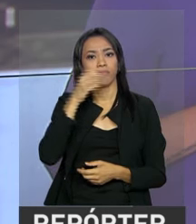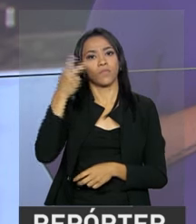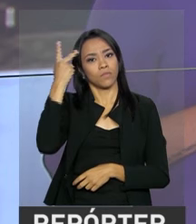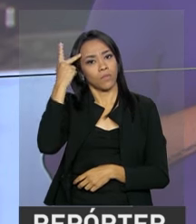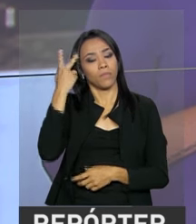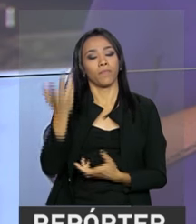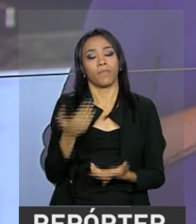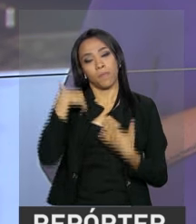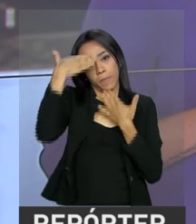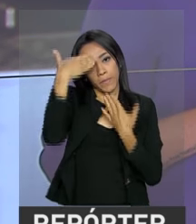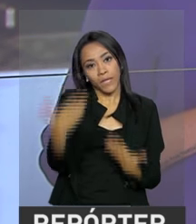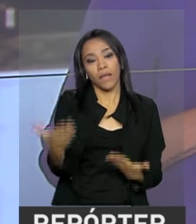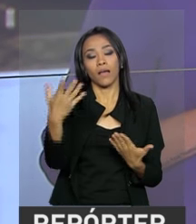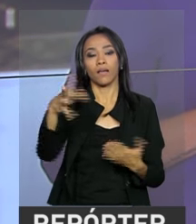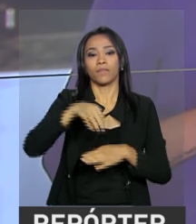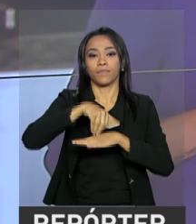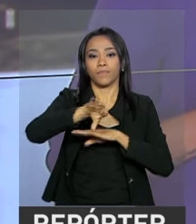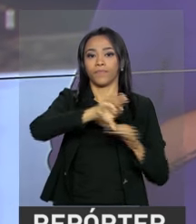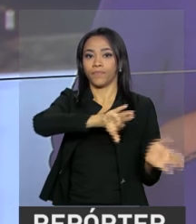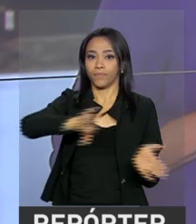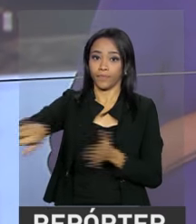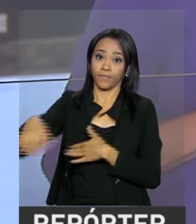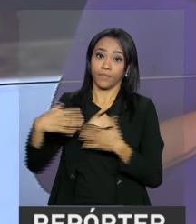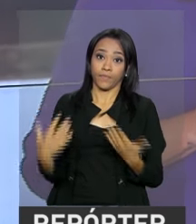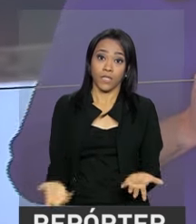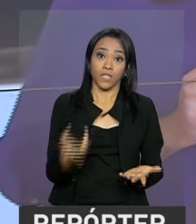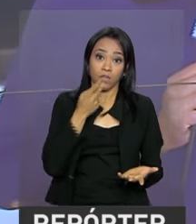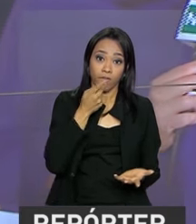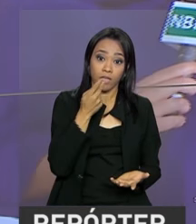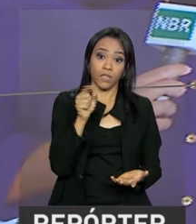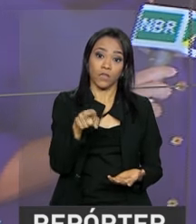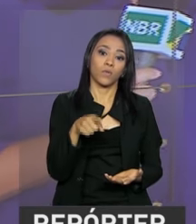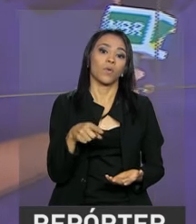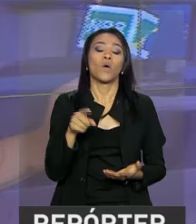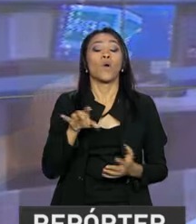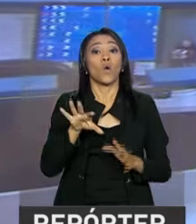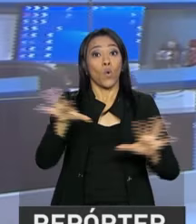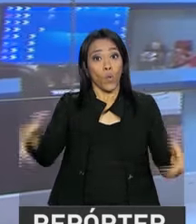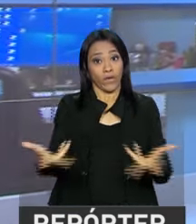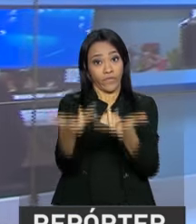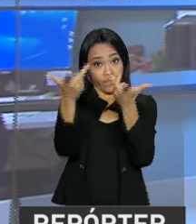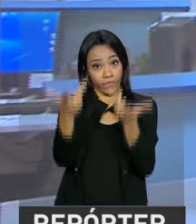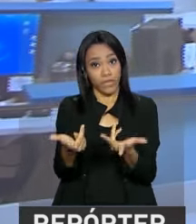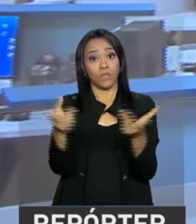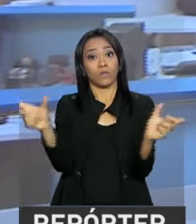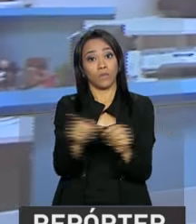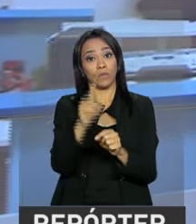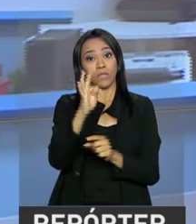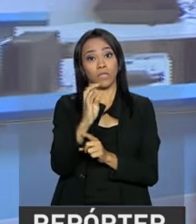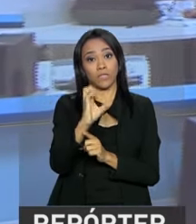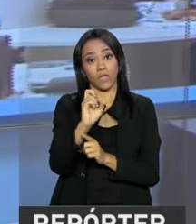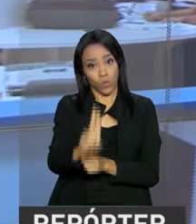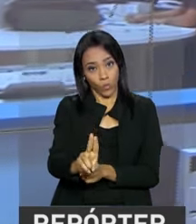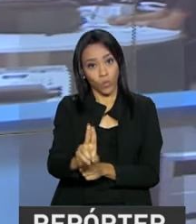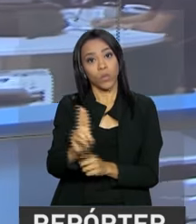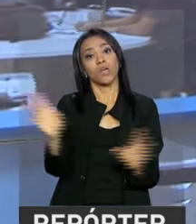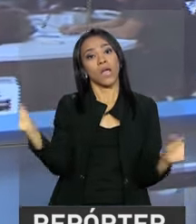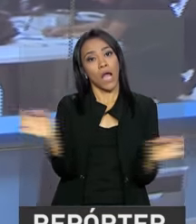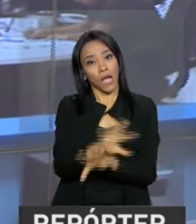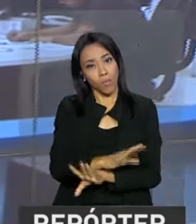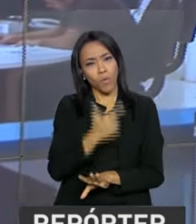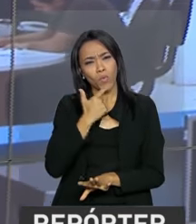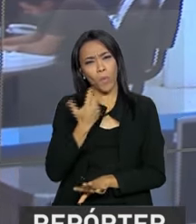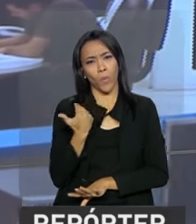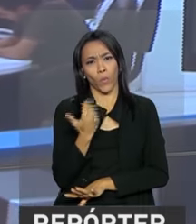obrigado Taíssa pelas suas informações só atualizando então a informação da Taíssa o evento lá no TCU que o Presidente Michel tem tá participando Acabou